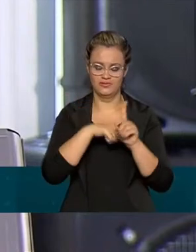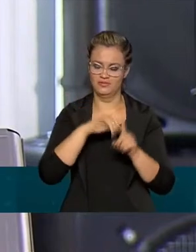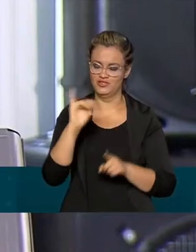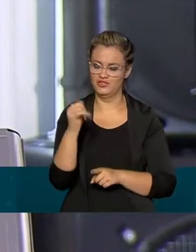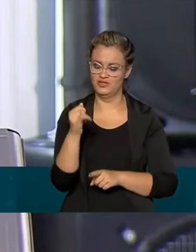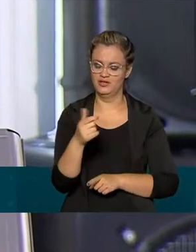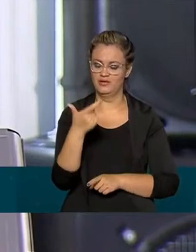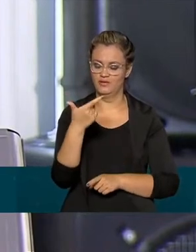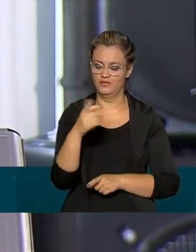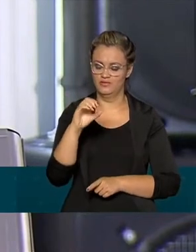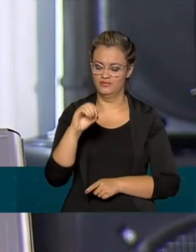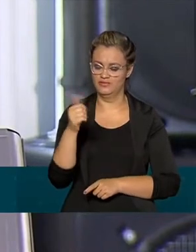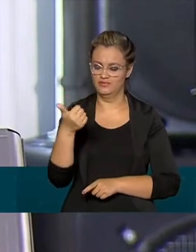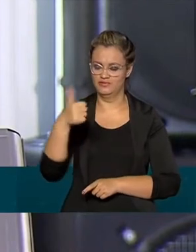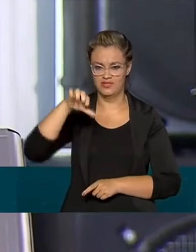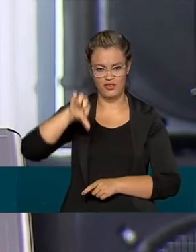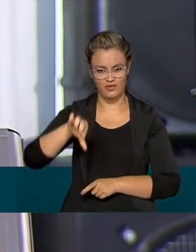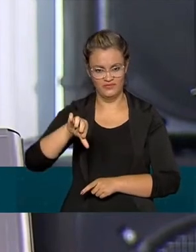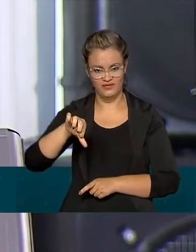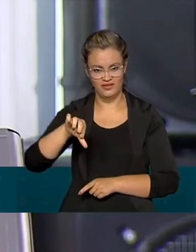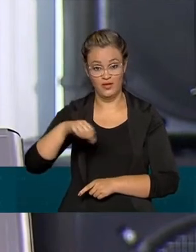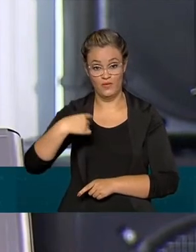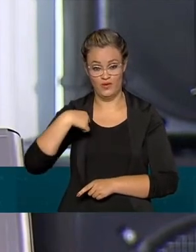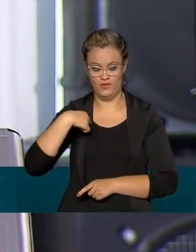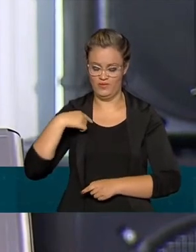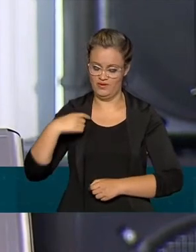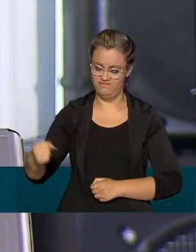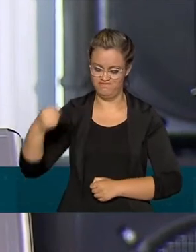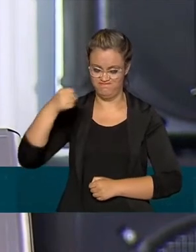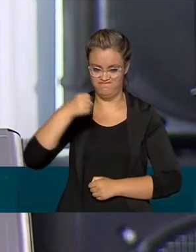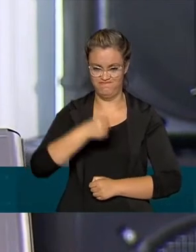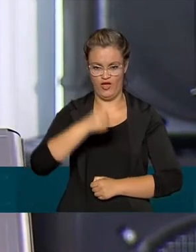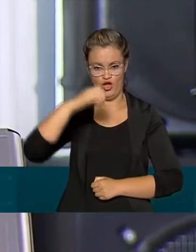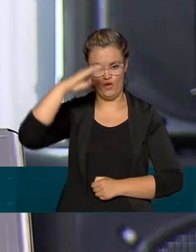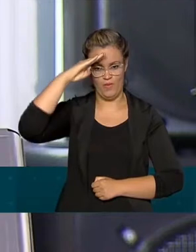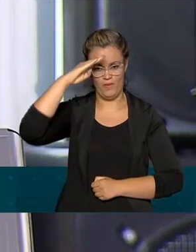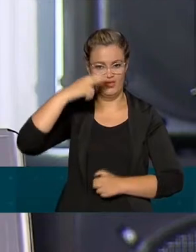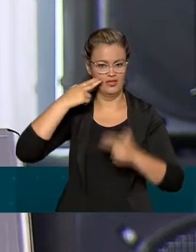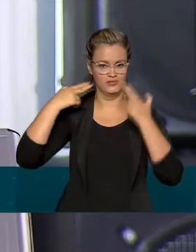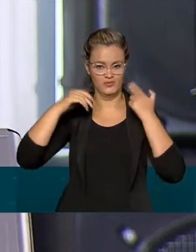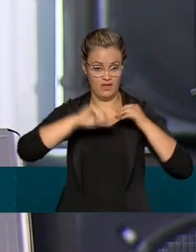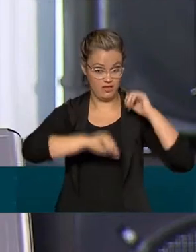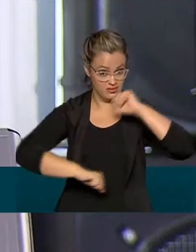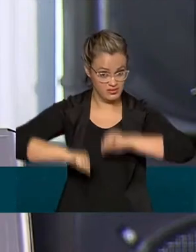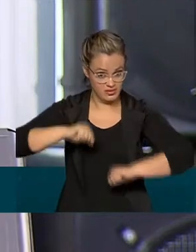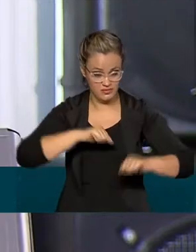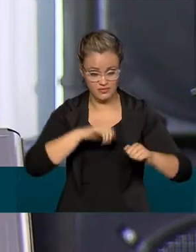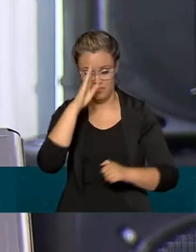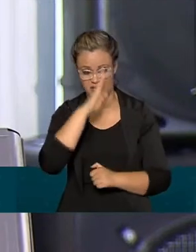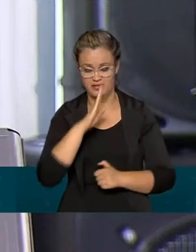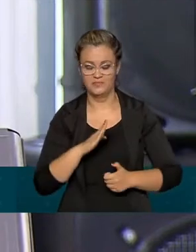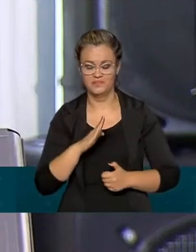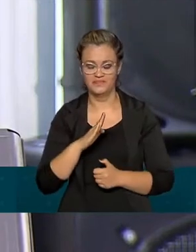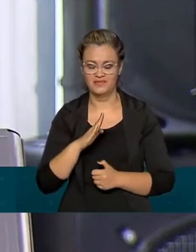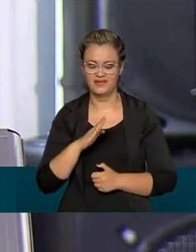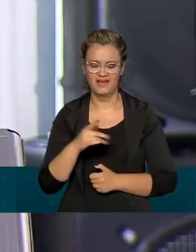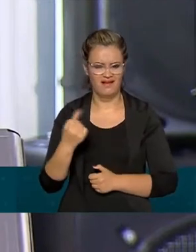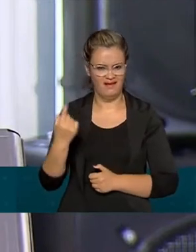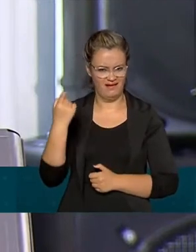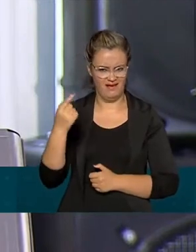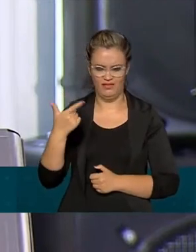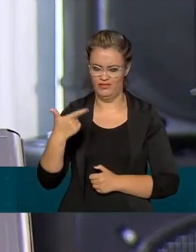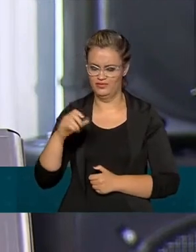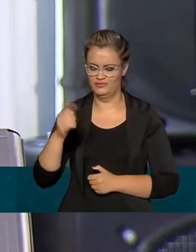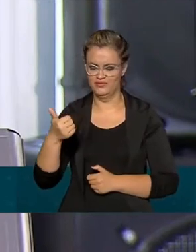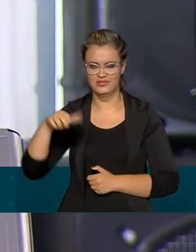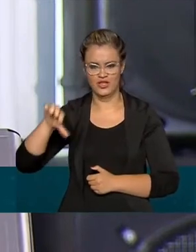de janeiro de 2019, quando assumi o cargo de comandante do Exército Brasileiro. Naquela ocasião, ao mesmo